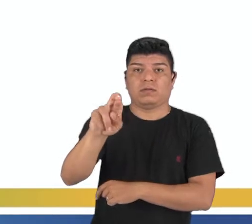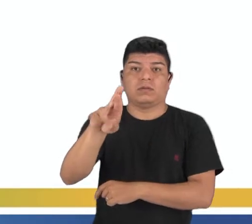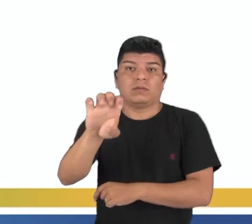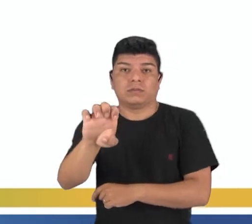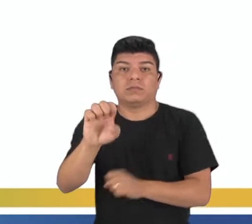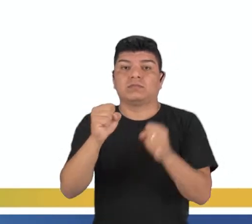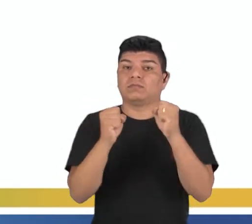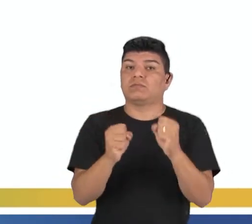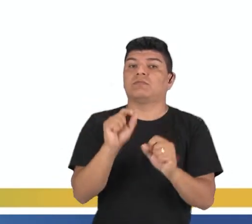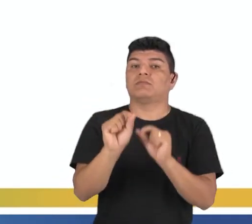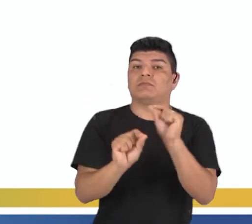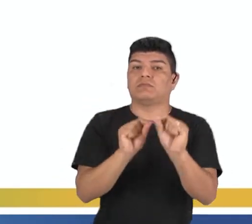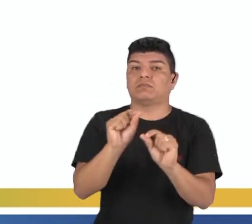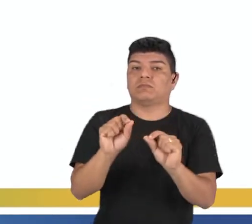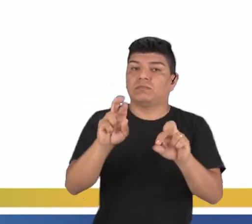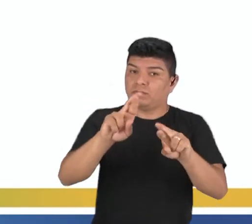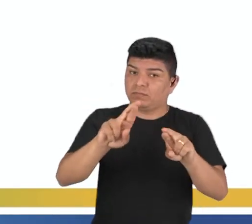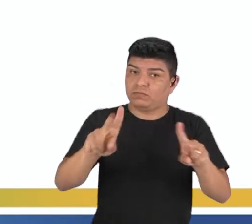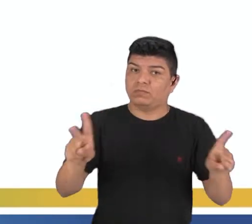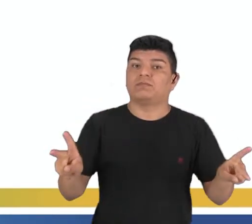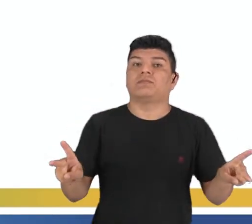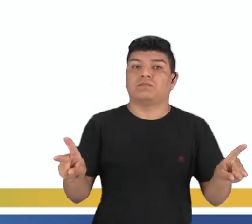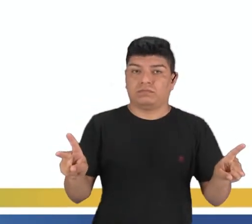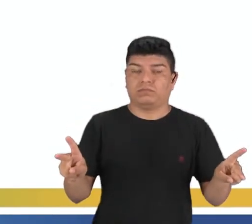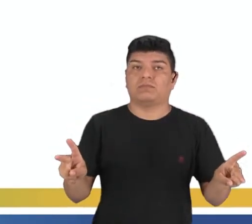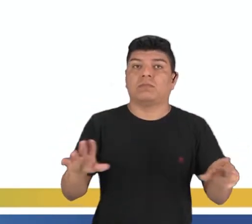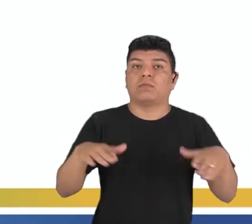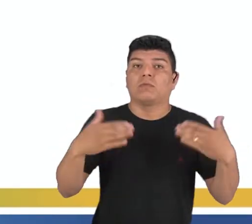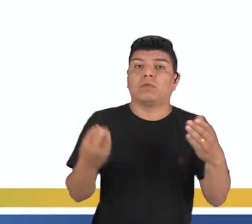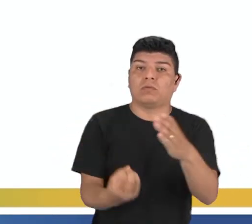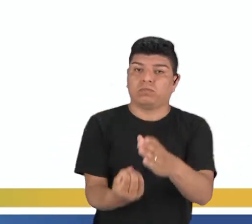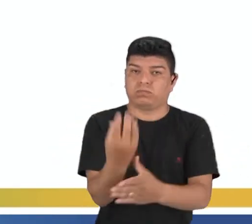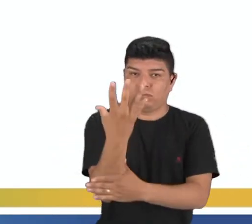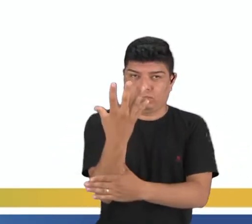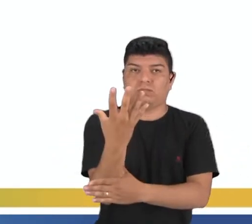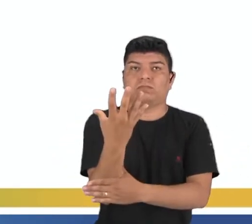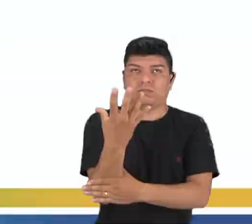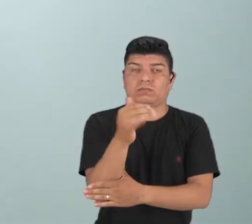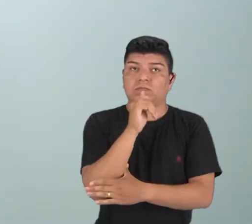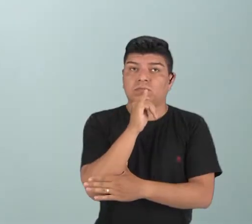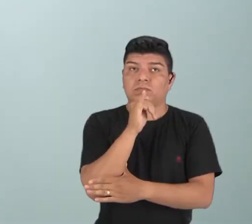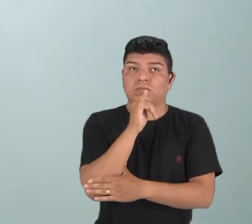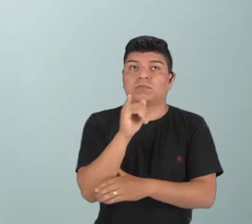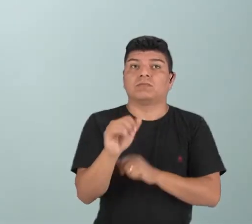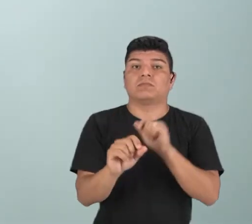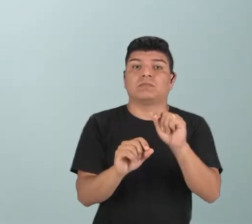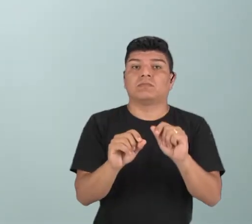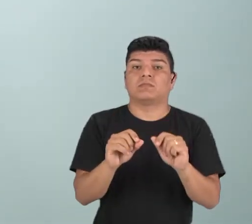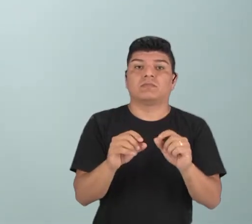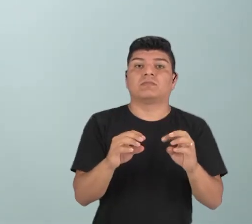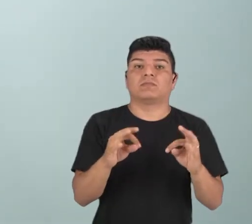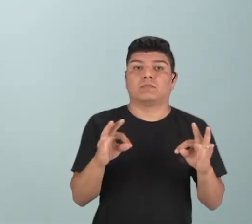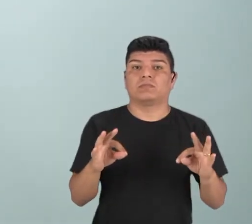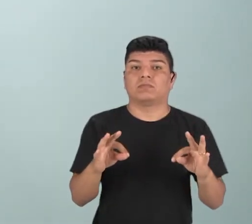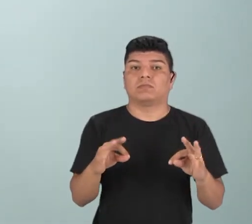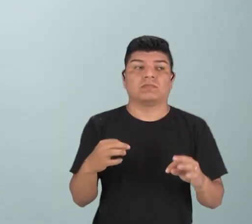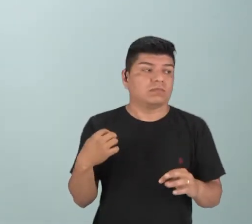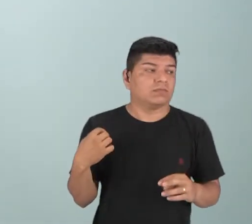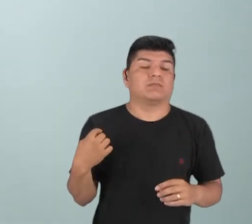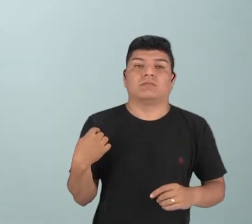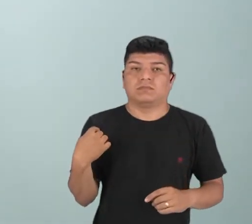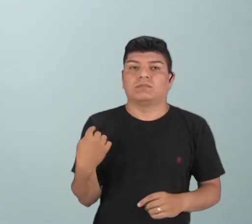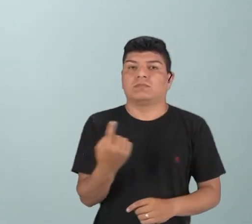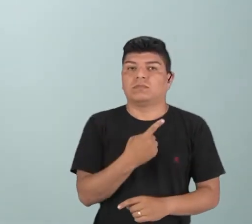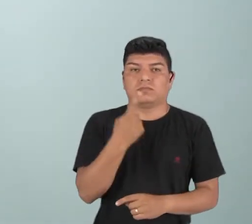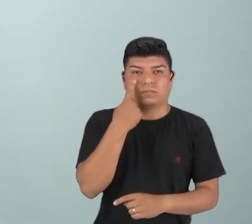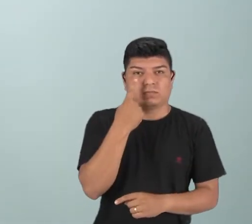que permite distinguir sua origem, ou seja, é aquilo que quando a gente escuta